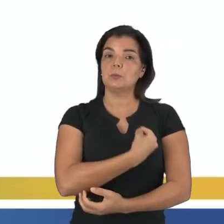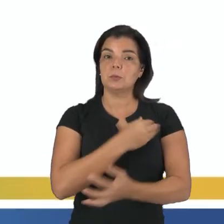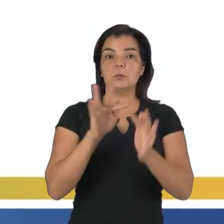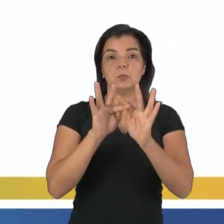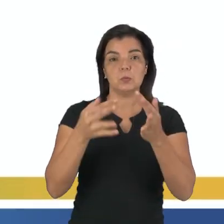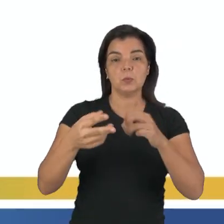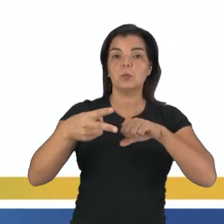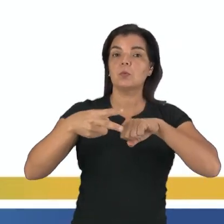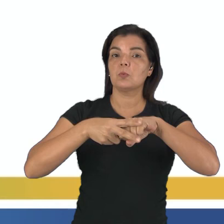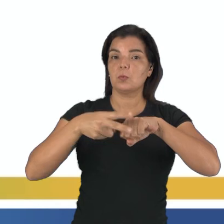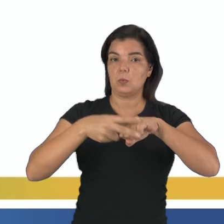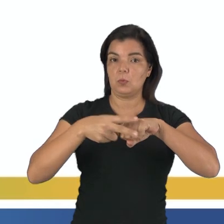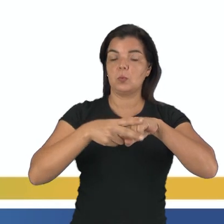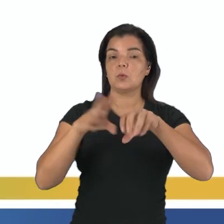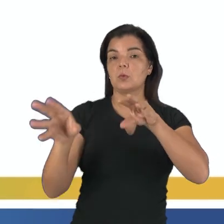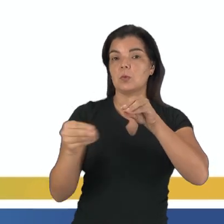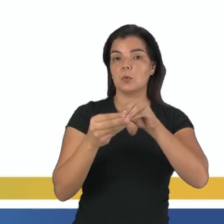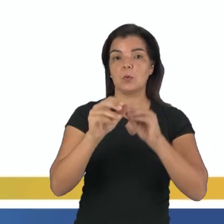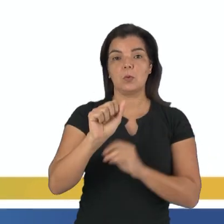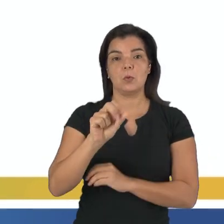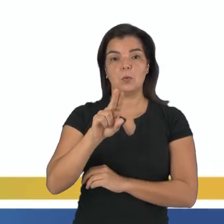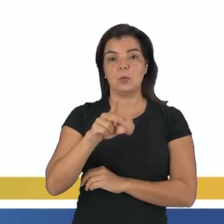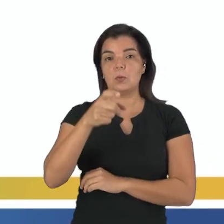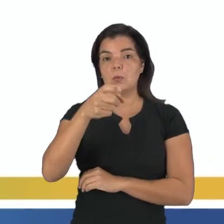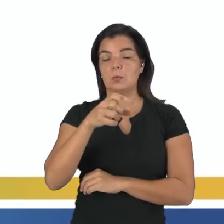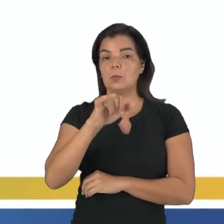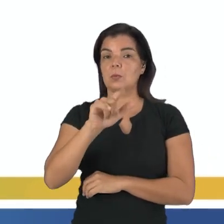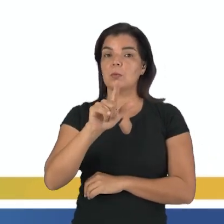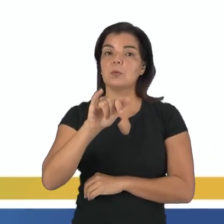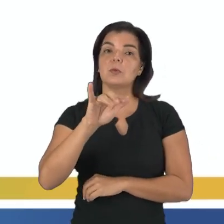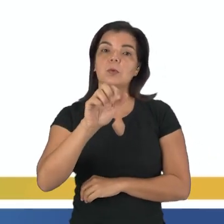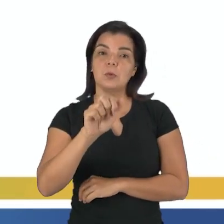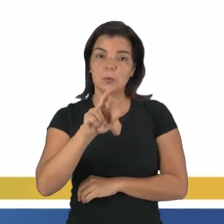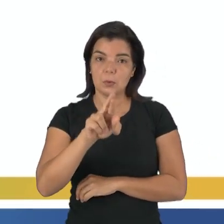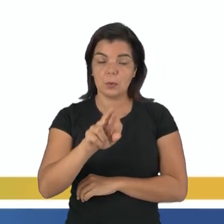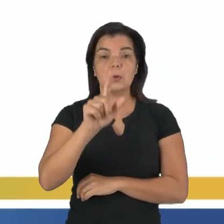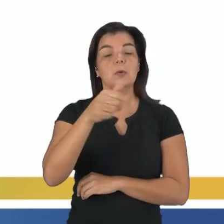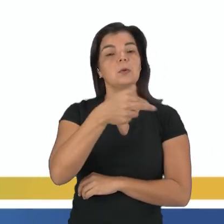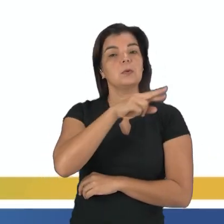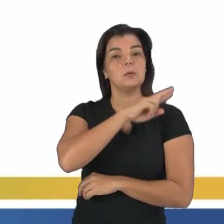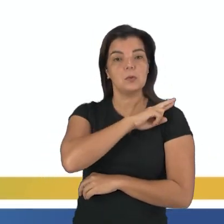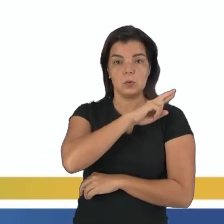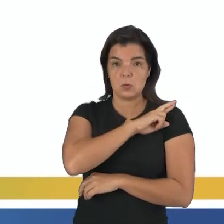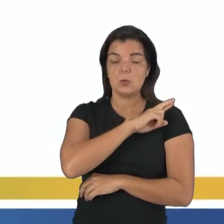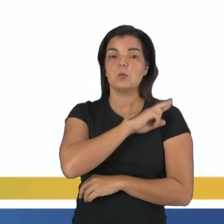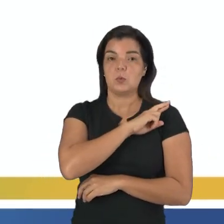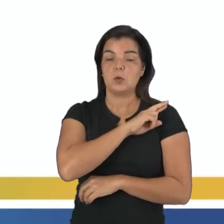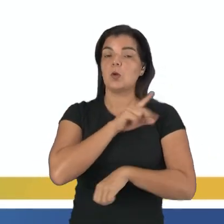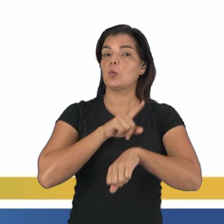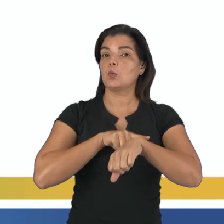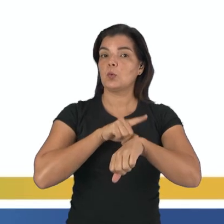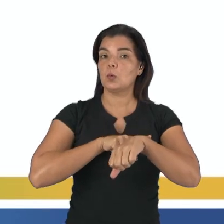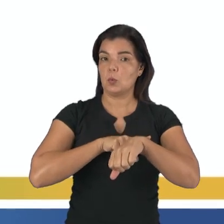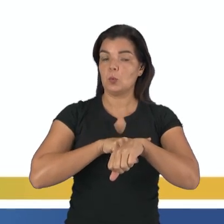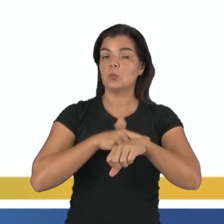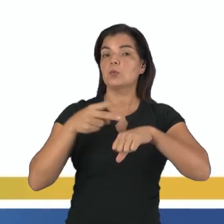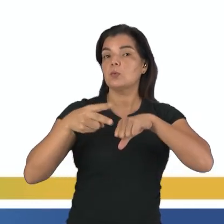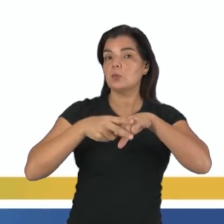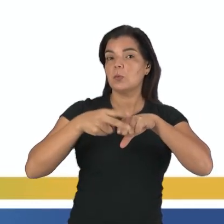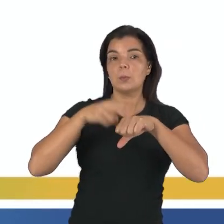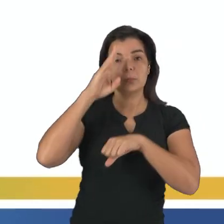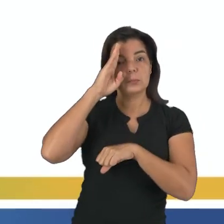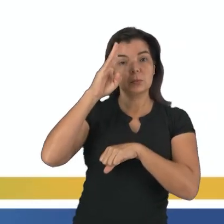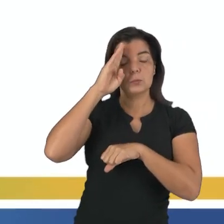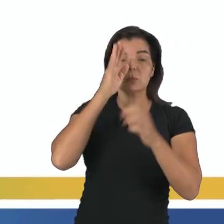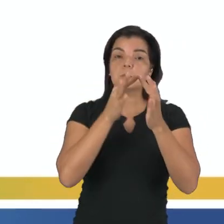usar um verbo auxiliar. Esse verbo auxiliar, ele é responsável por dar o tempo do verbo principal da frase.